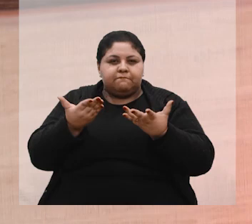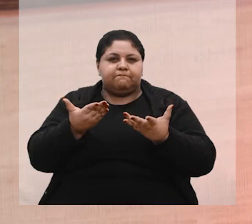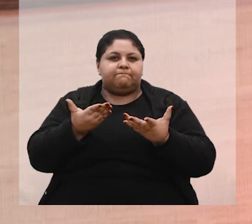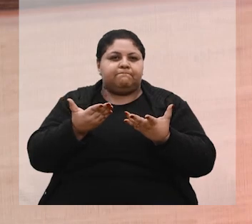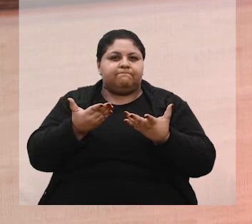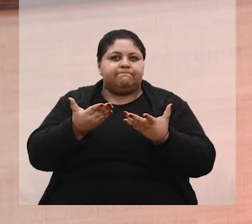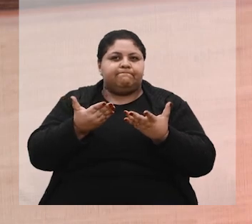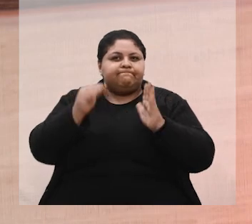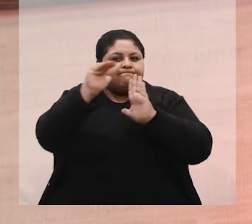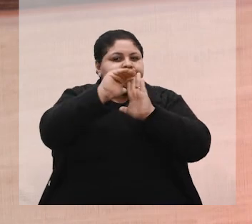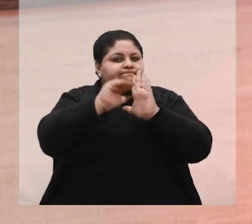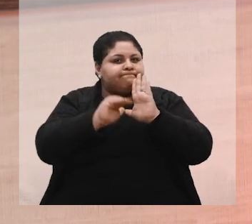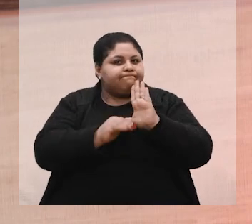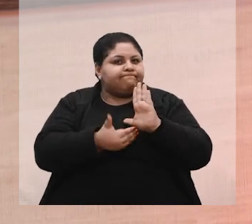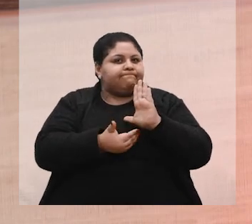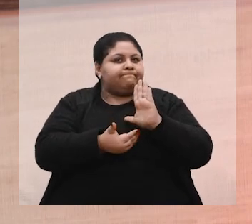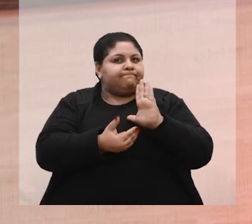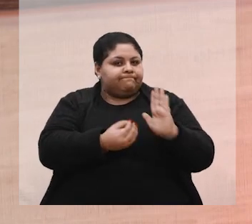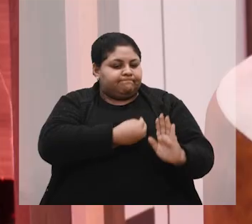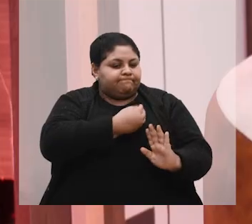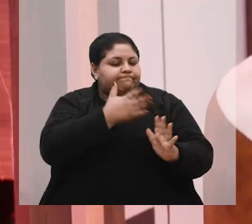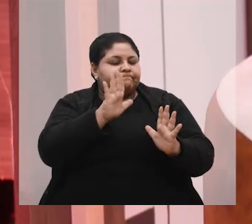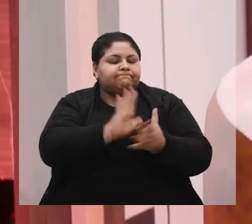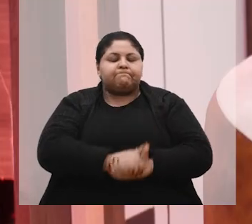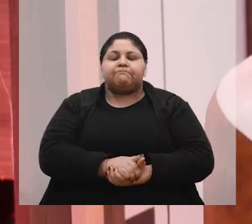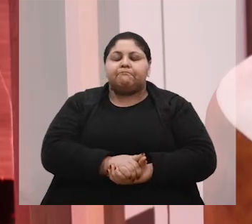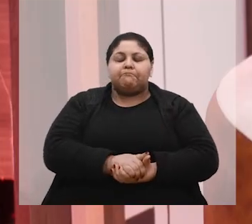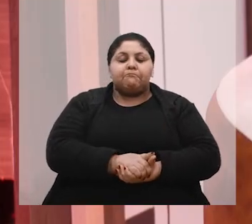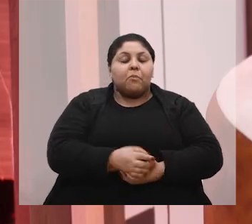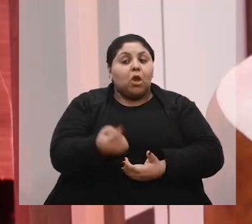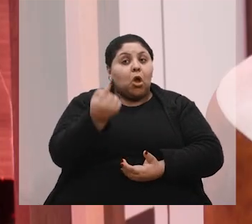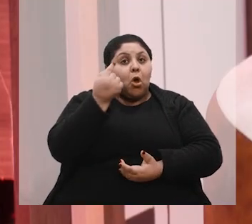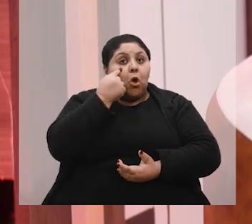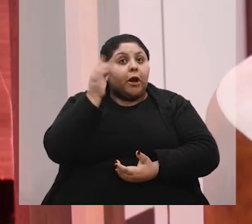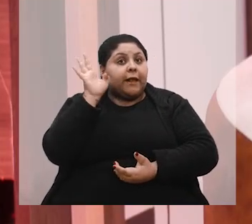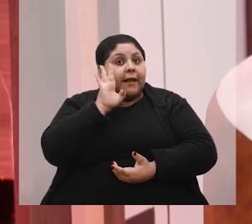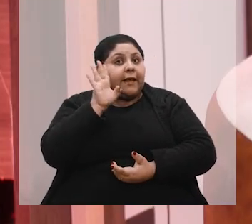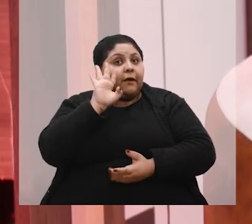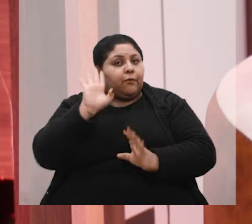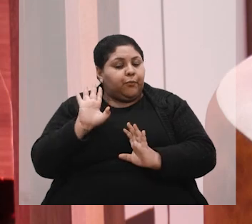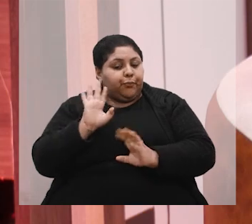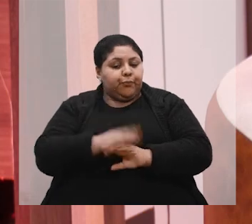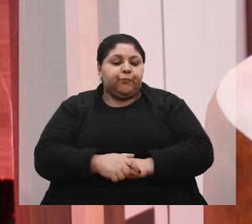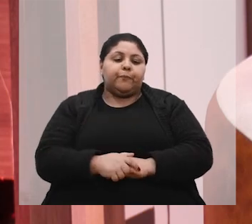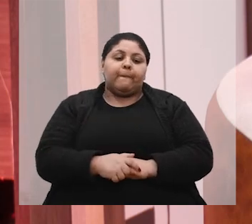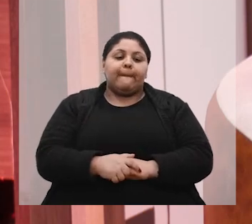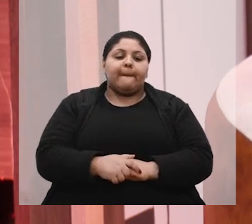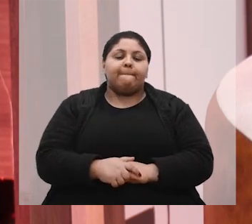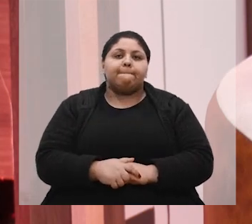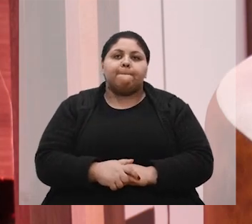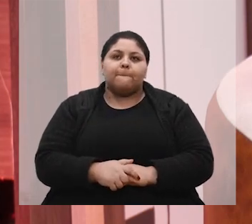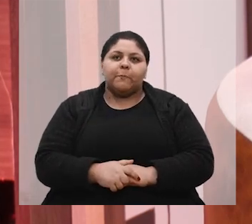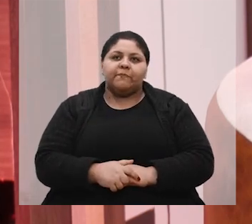de tópicos da existência? Cara, olha que interessante, assim,